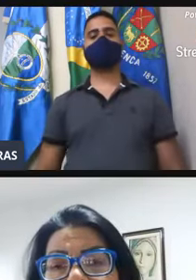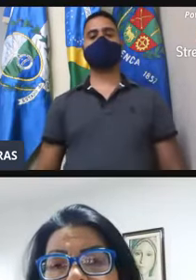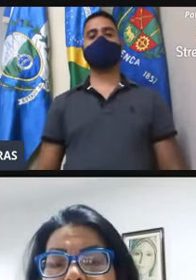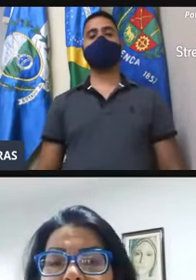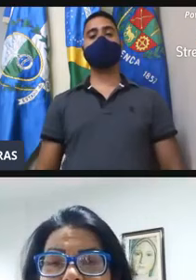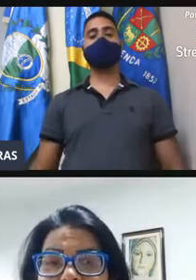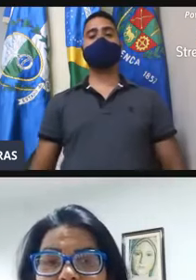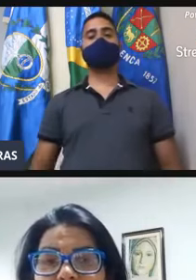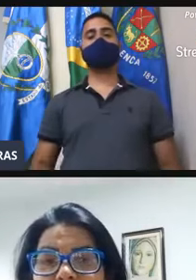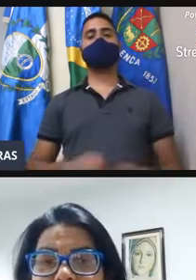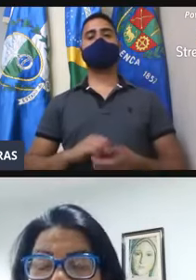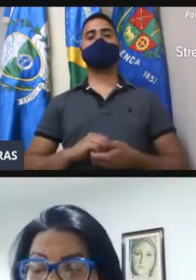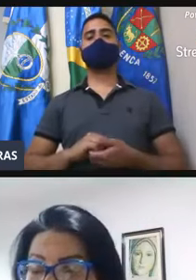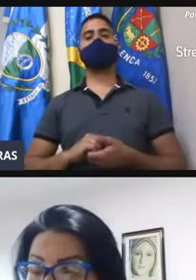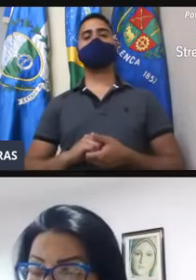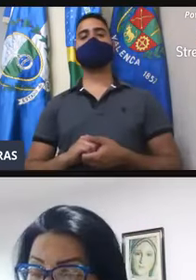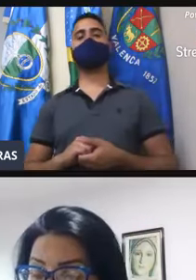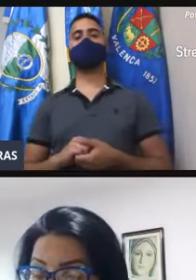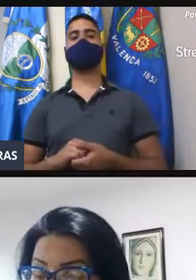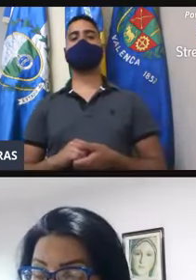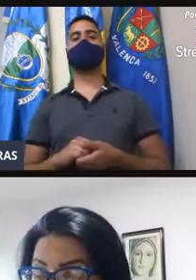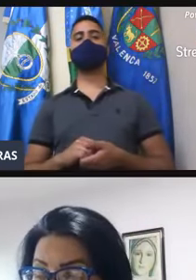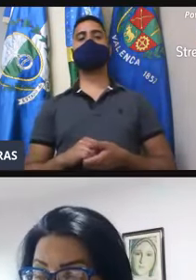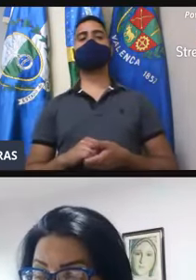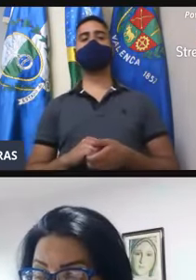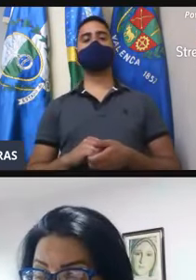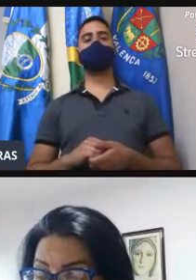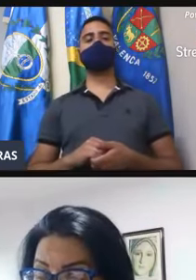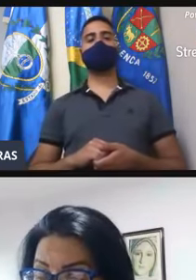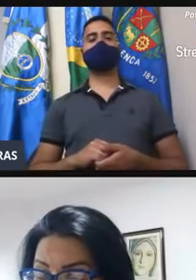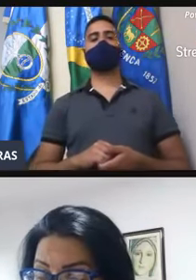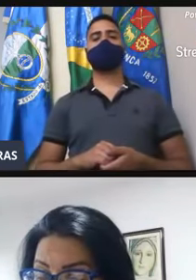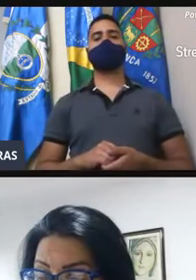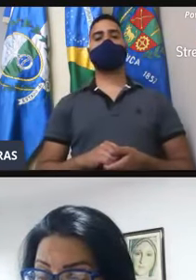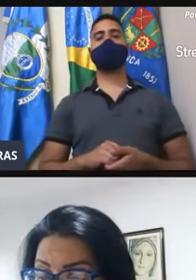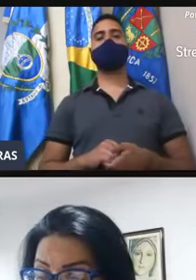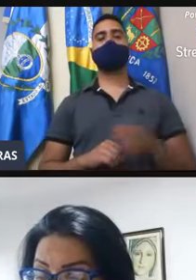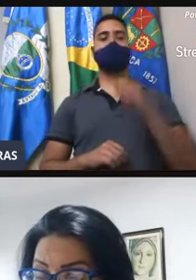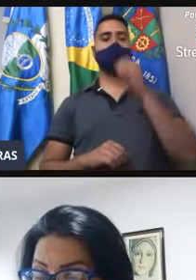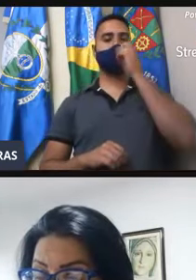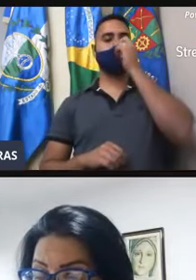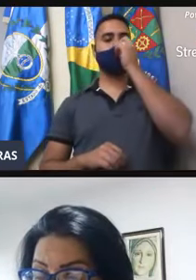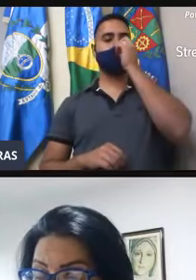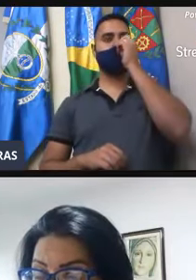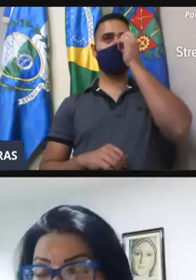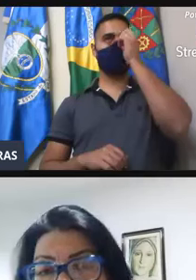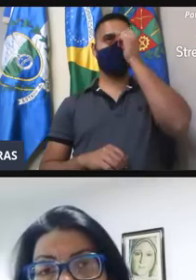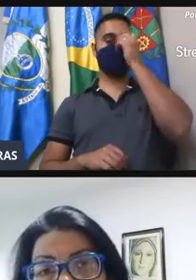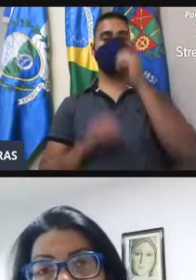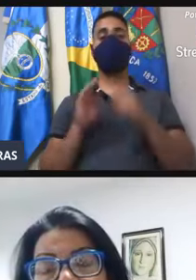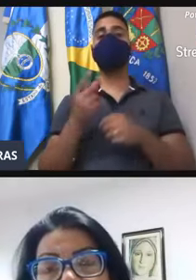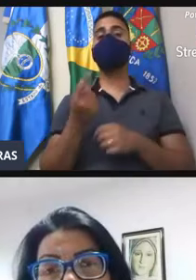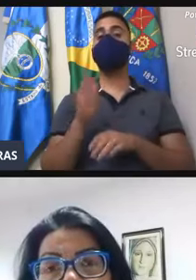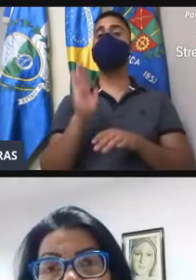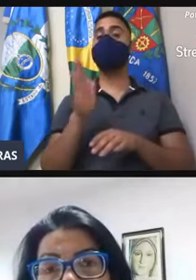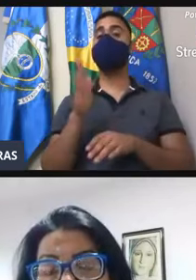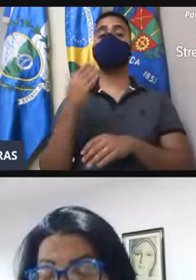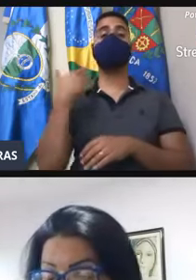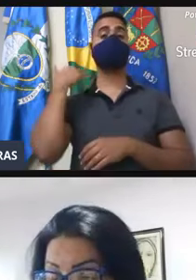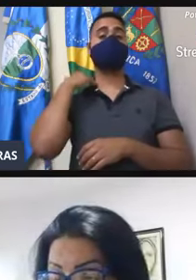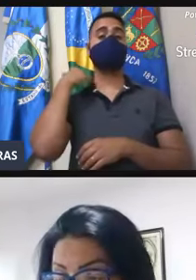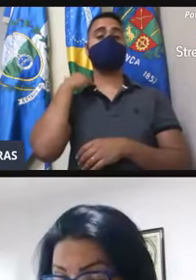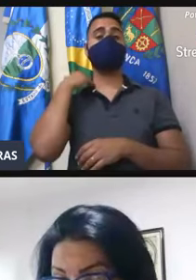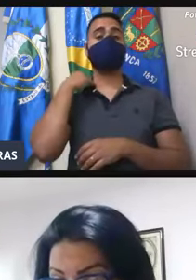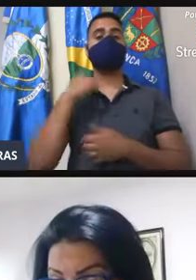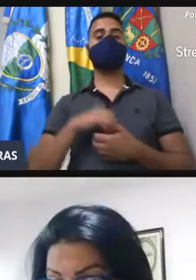E com relação às verbas, elas já se encontram, sim, em conta. E